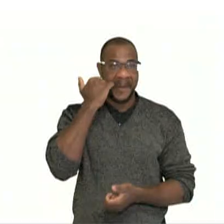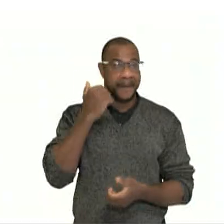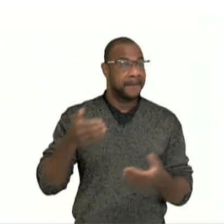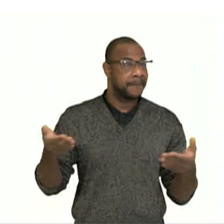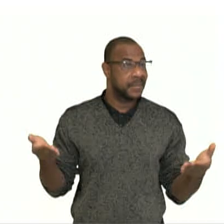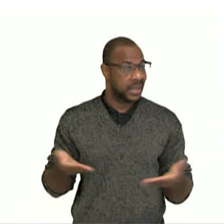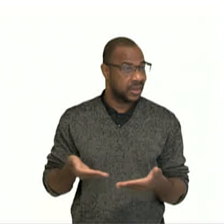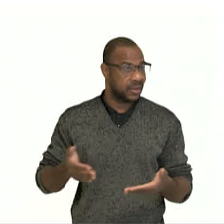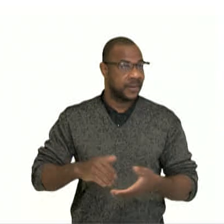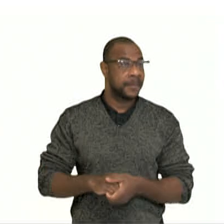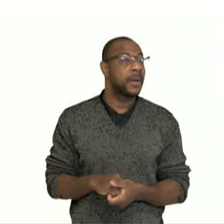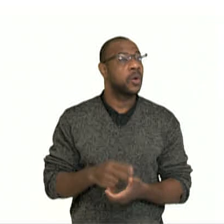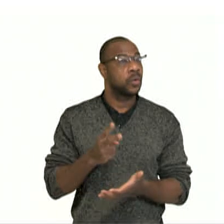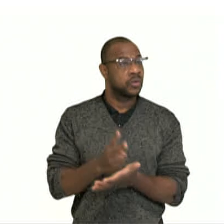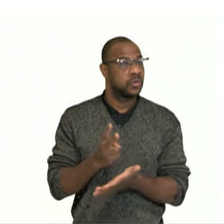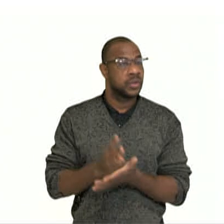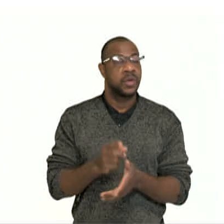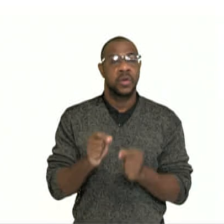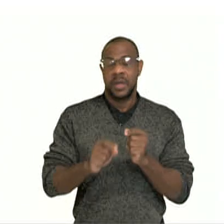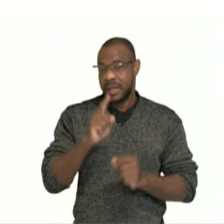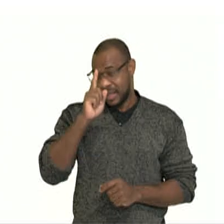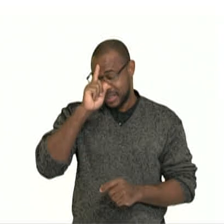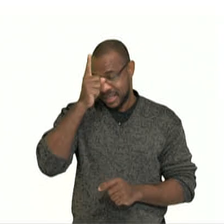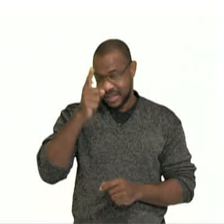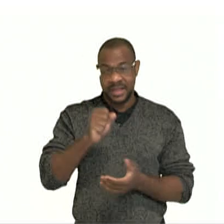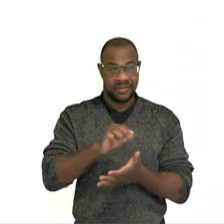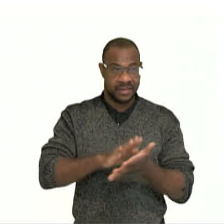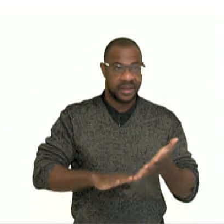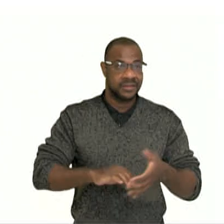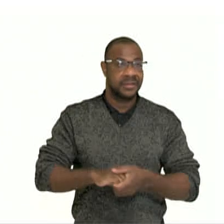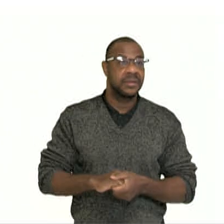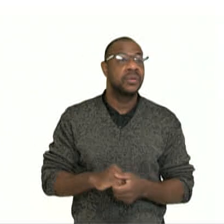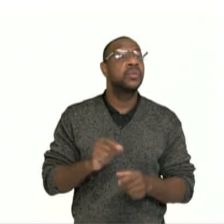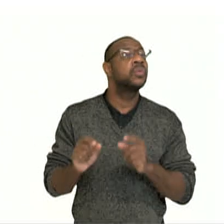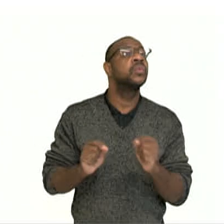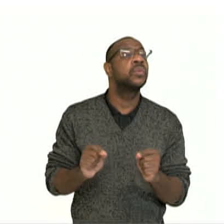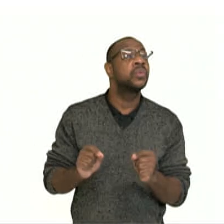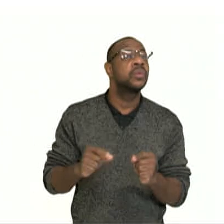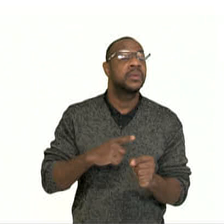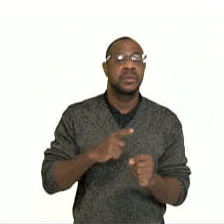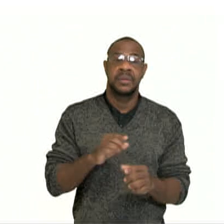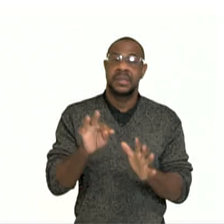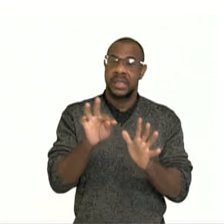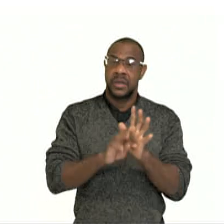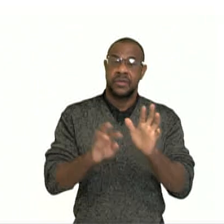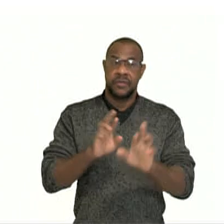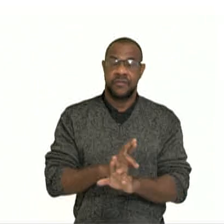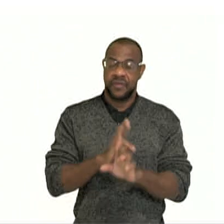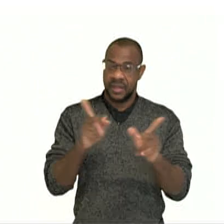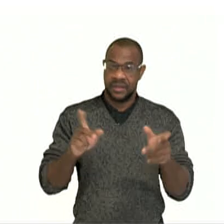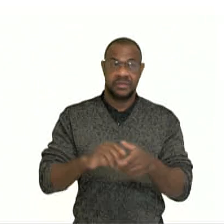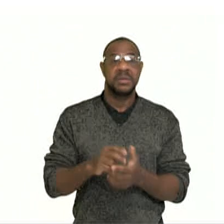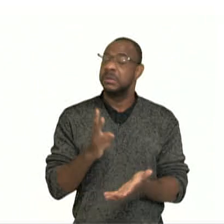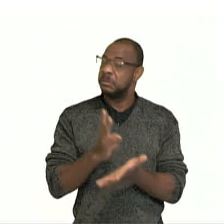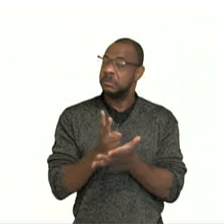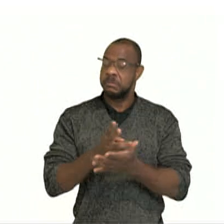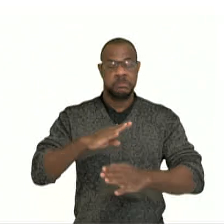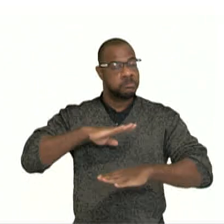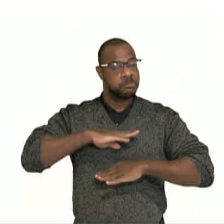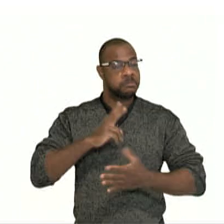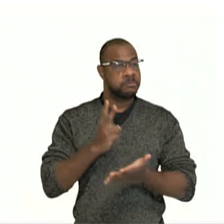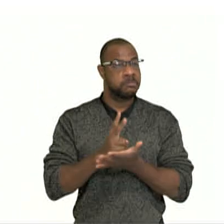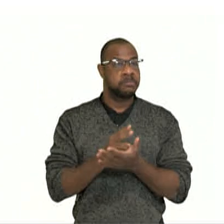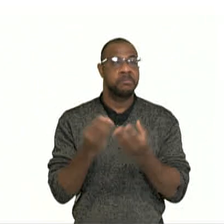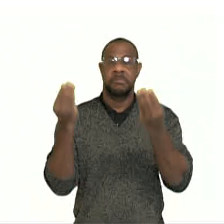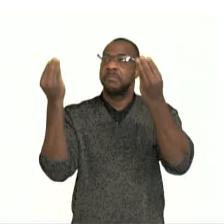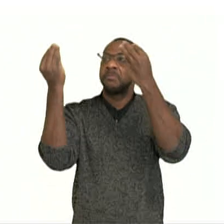Agora, nós vamos continuar na mesma ideia do exercício, mas com um texto diferente, a mesma situação. Vamos